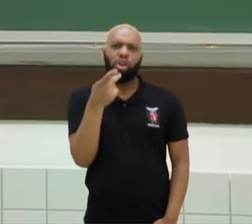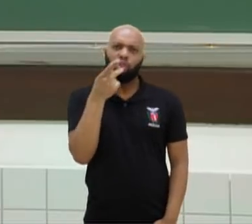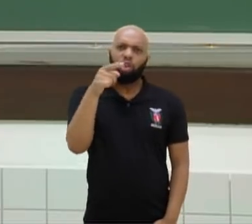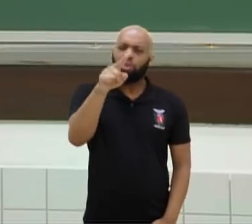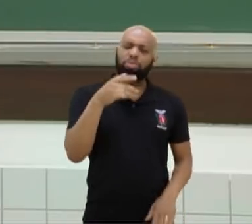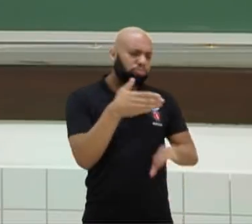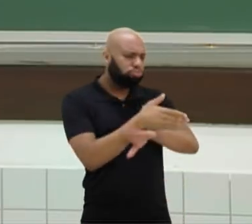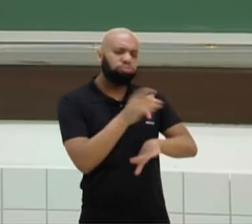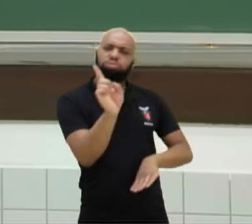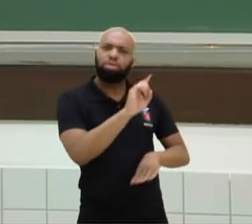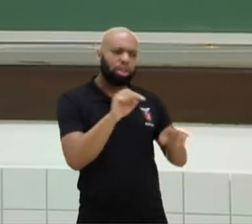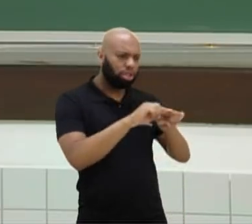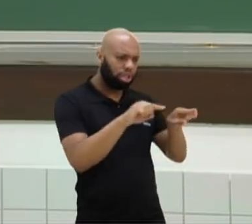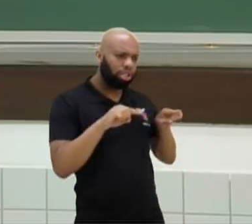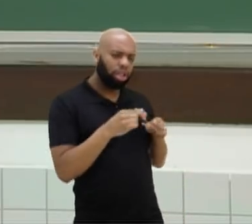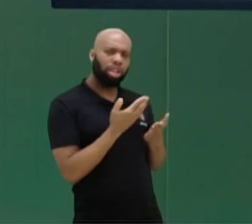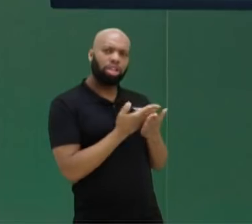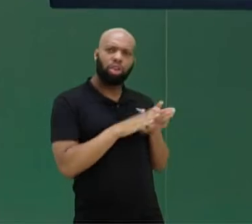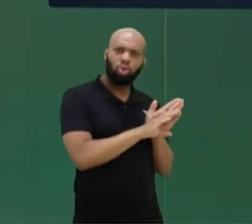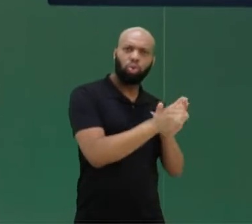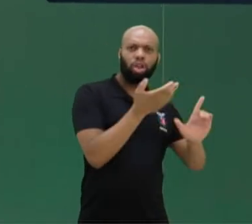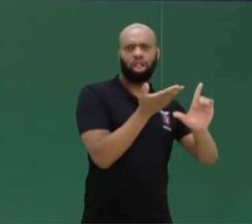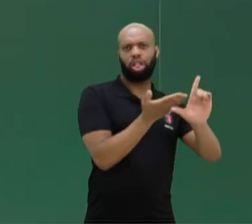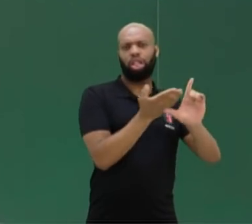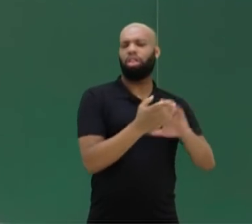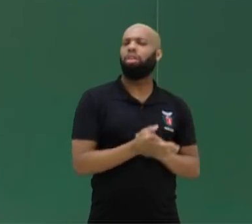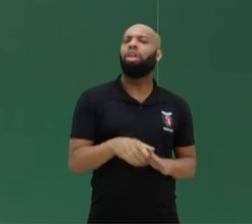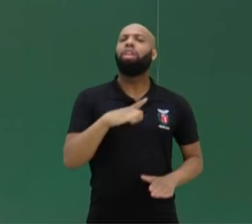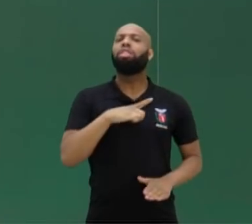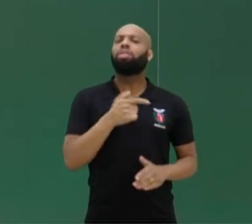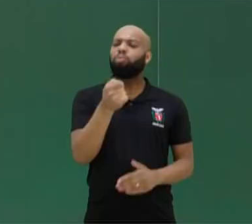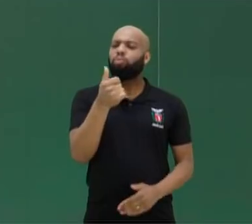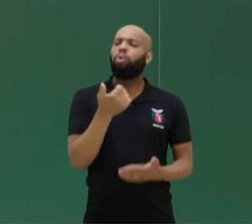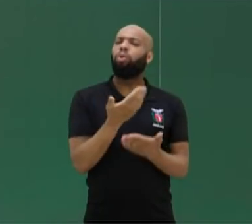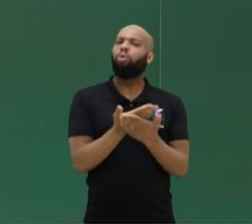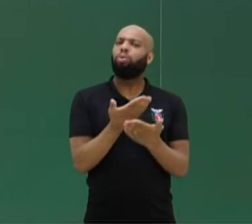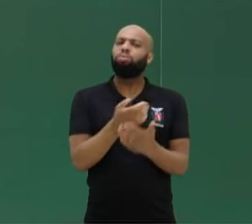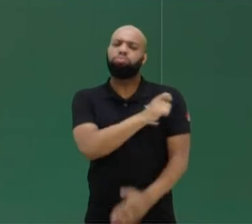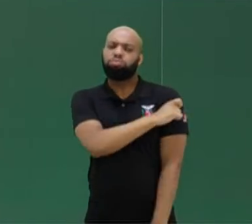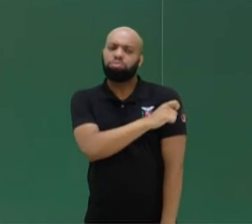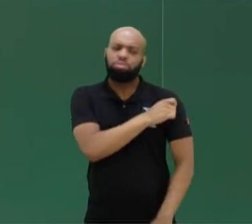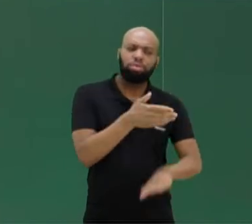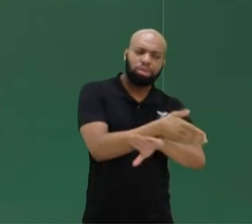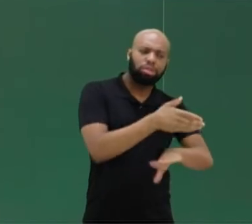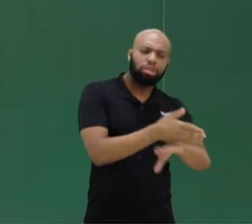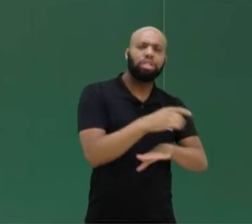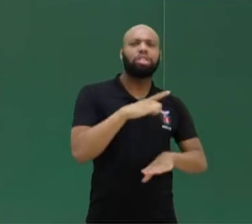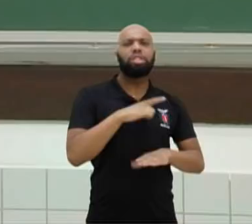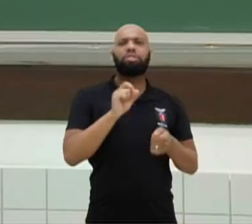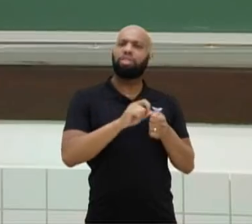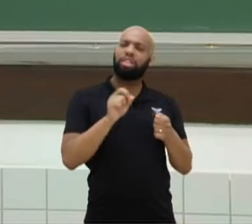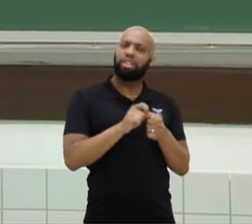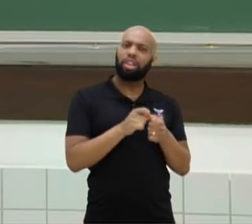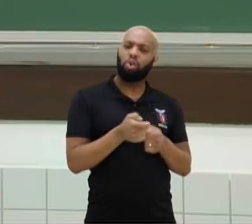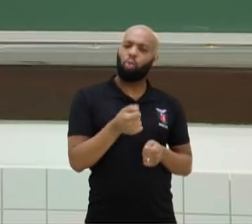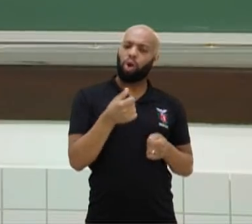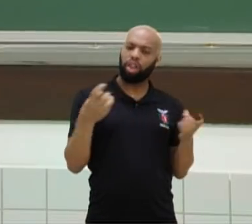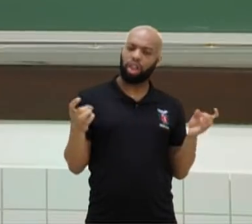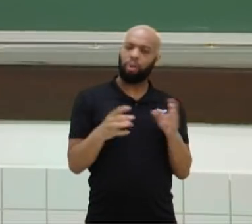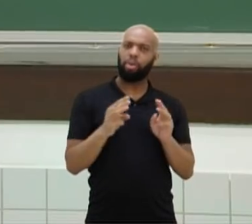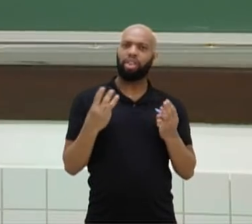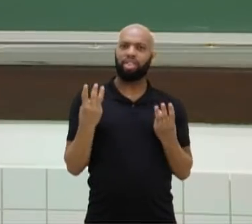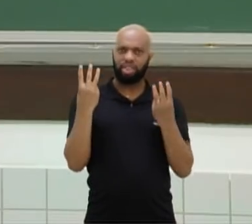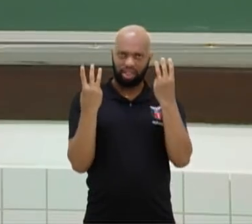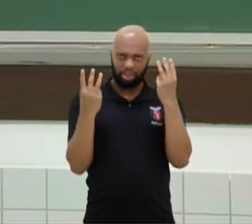Google Classroom. Tem pouca gente interagindo. Gente, vocês têm que fazer isso. Fim de trimestre, não dá para esperar mais.